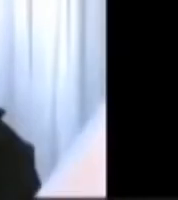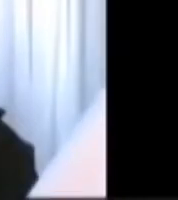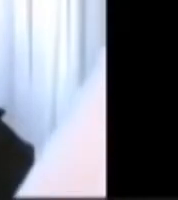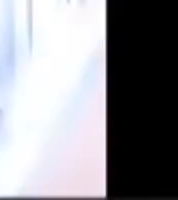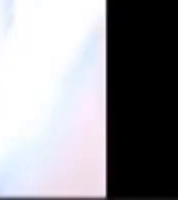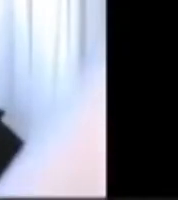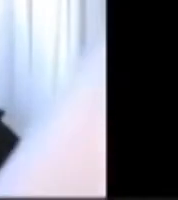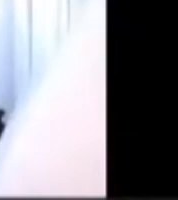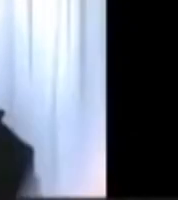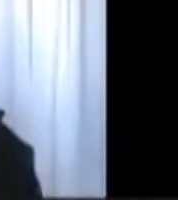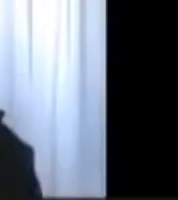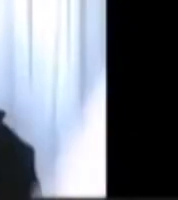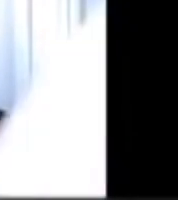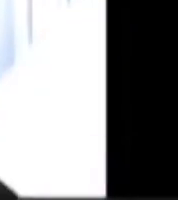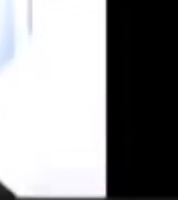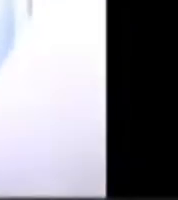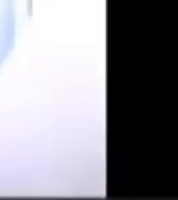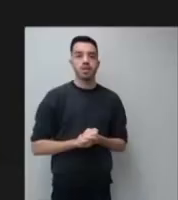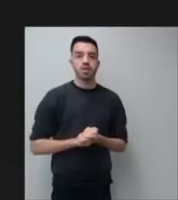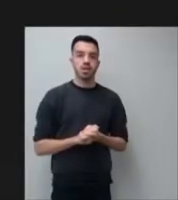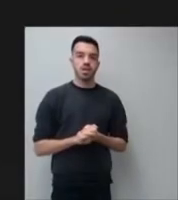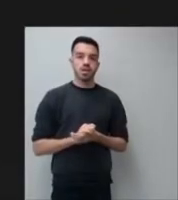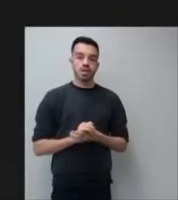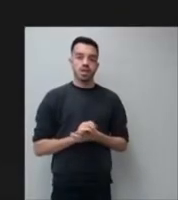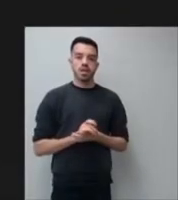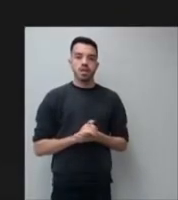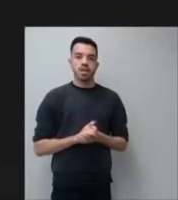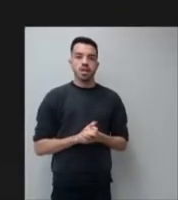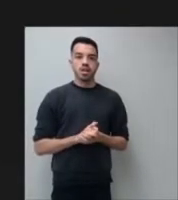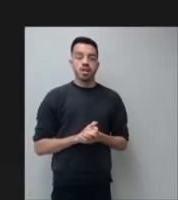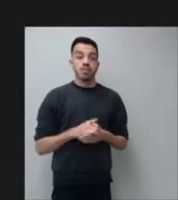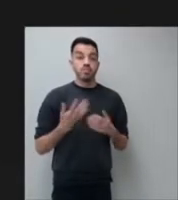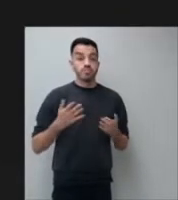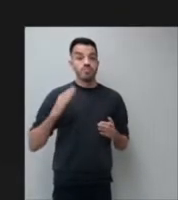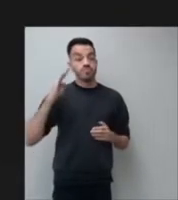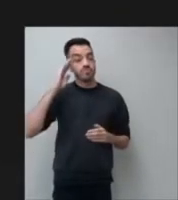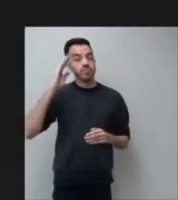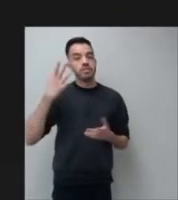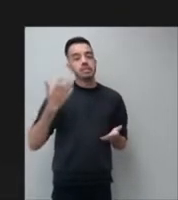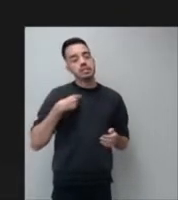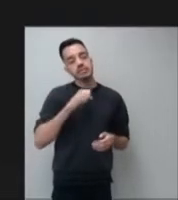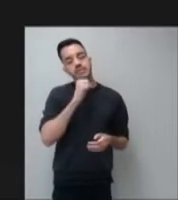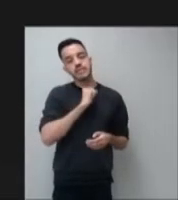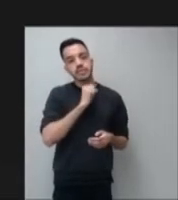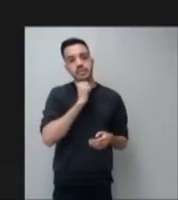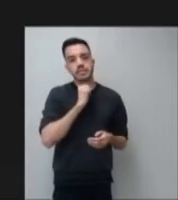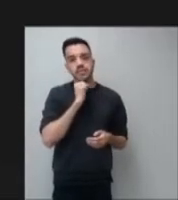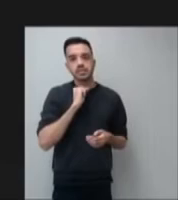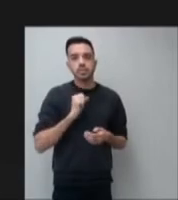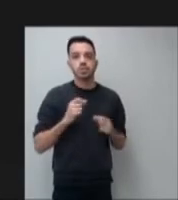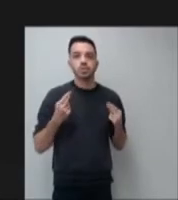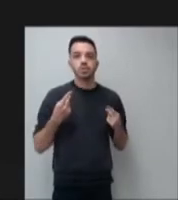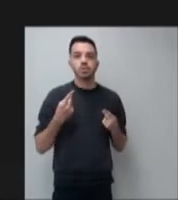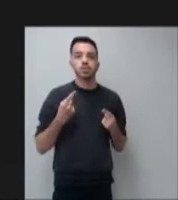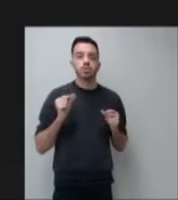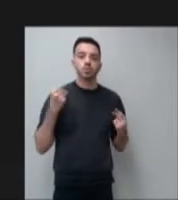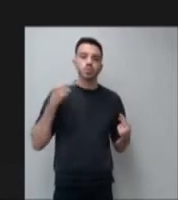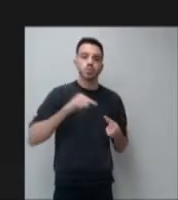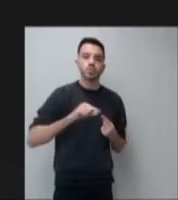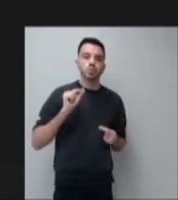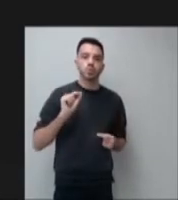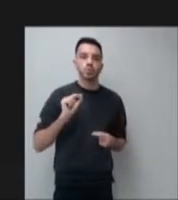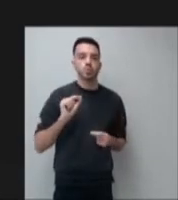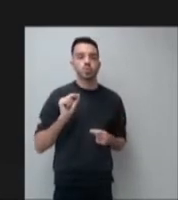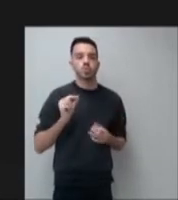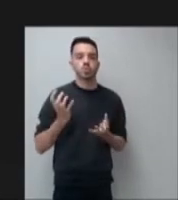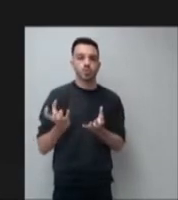de fabricação para assistência especializada. Para a terceira turma, impedir que o comprador entregue o produto defeituoso ao vendedor